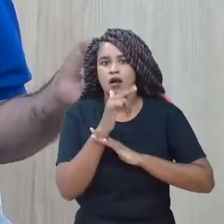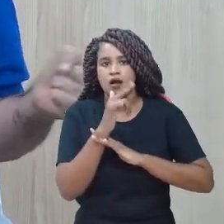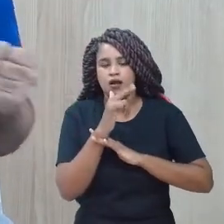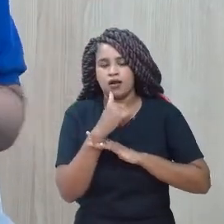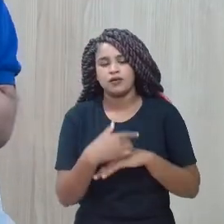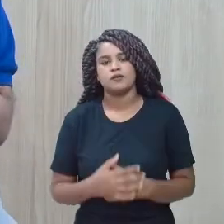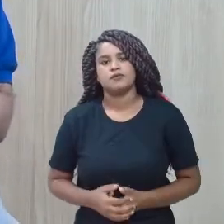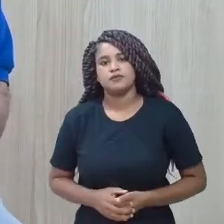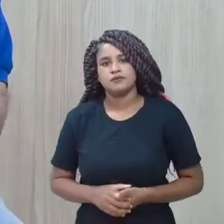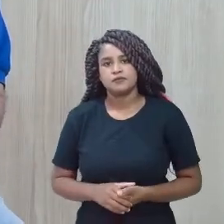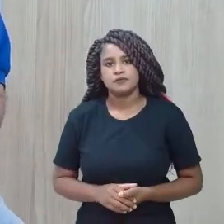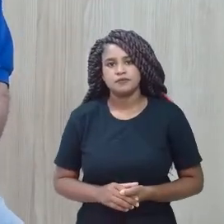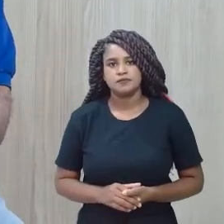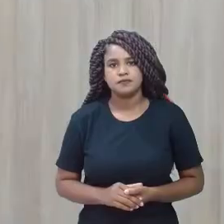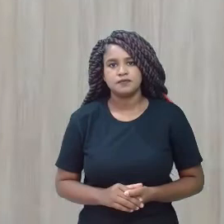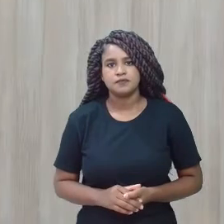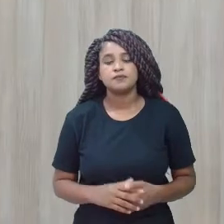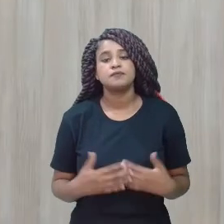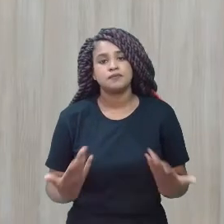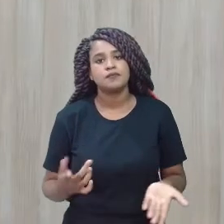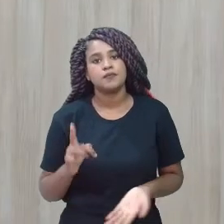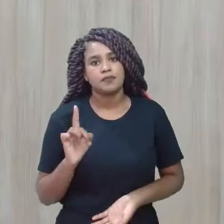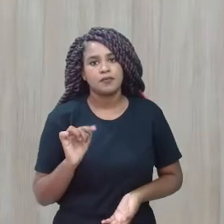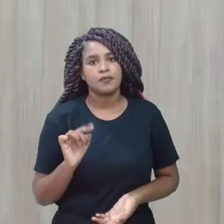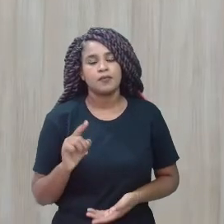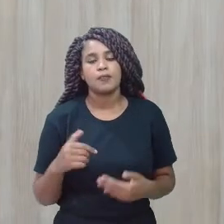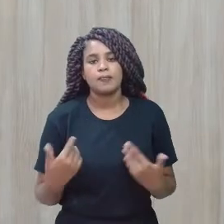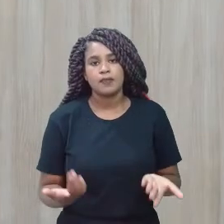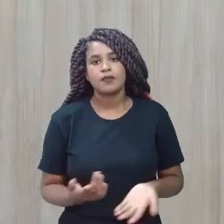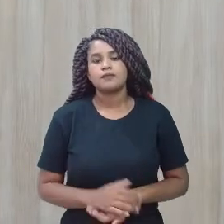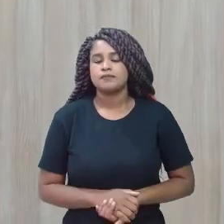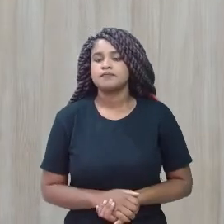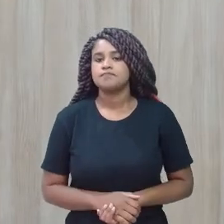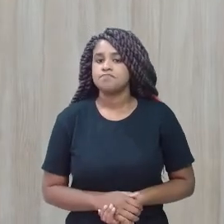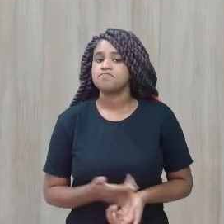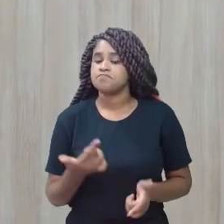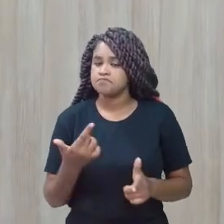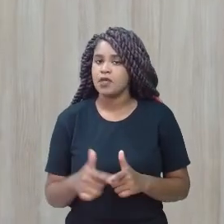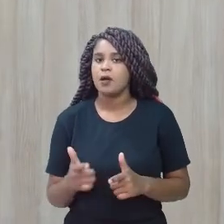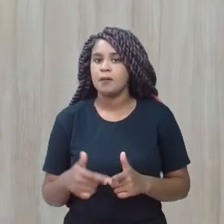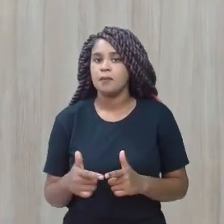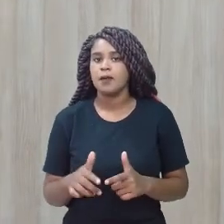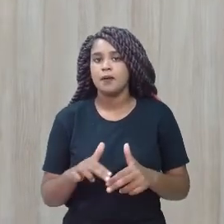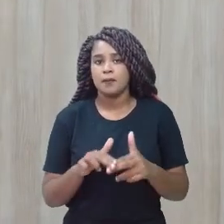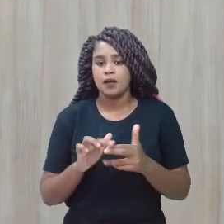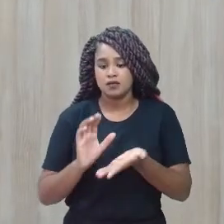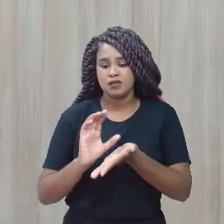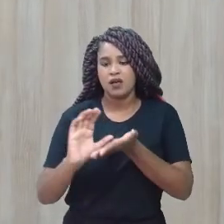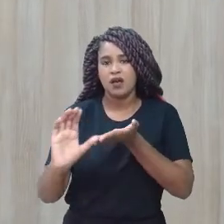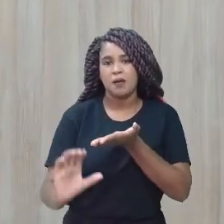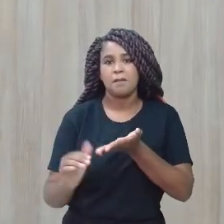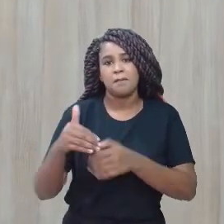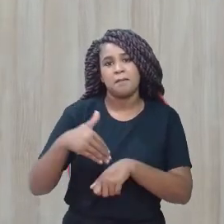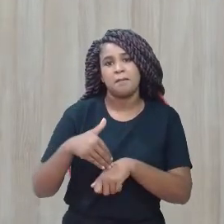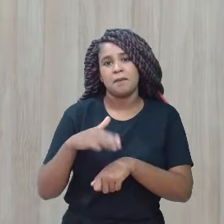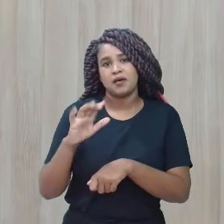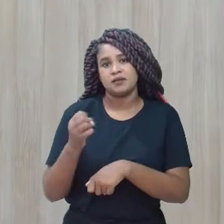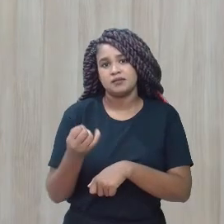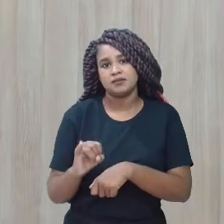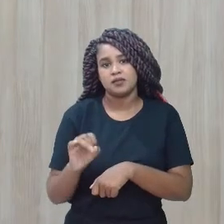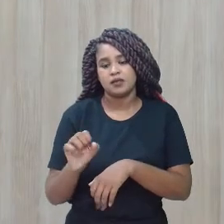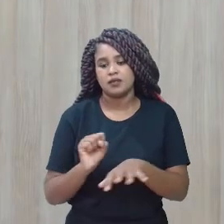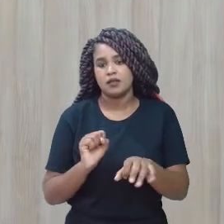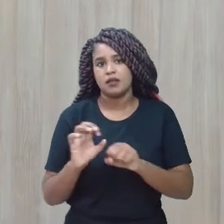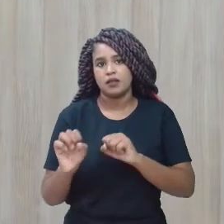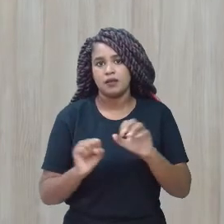palavra correta. Pois é, então é um problema, né? Que o investimento seria maior, né? Se fosse tirar essas